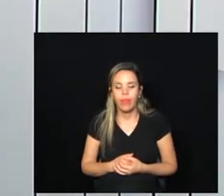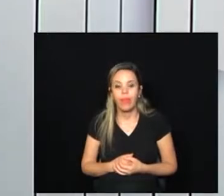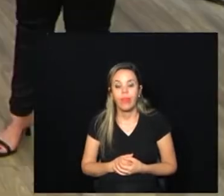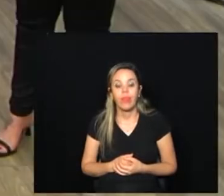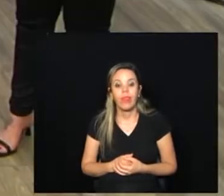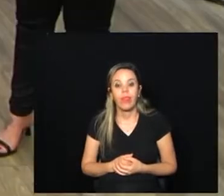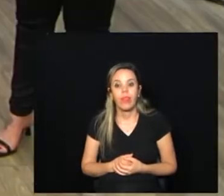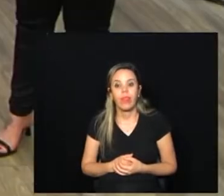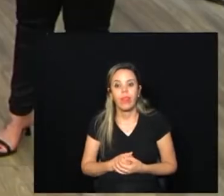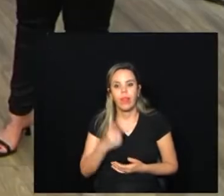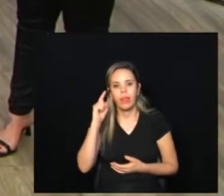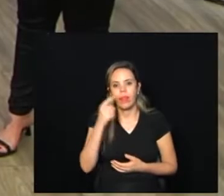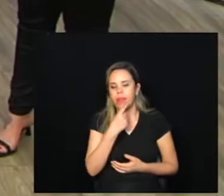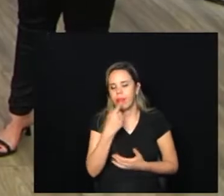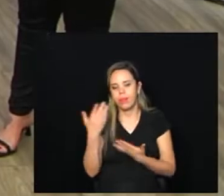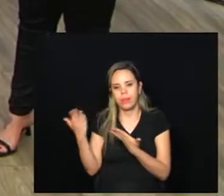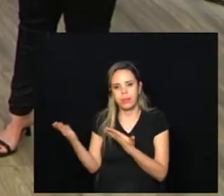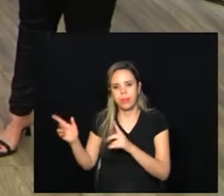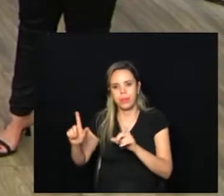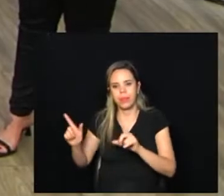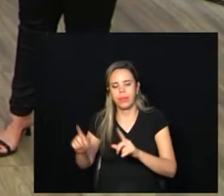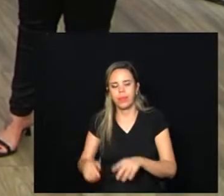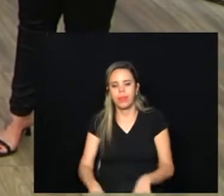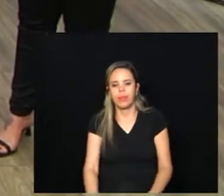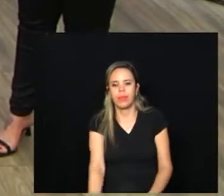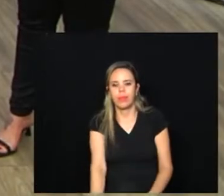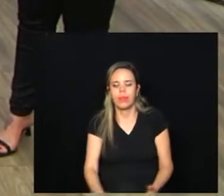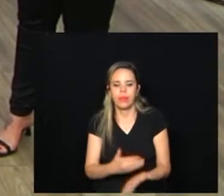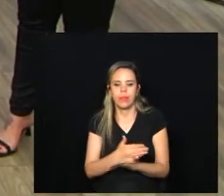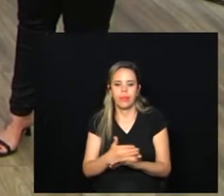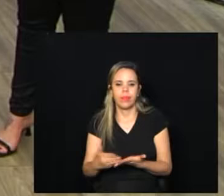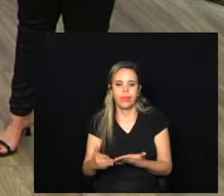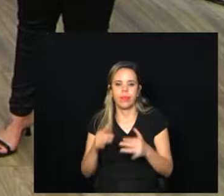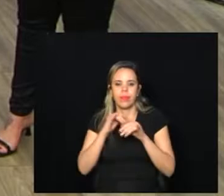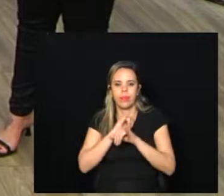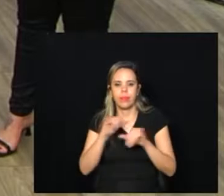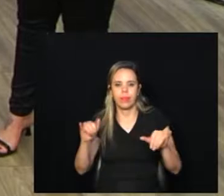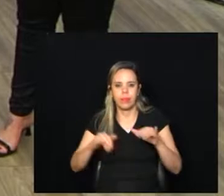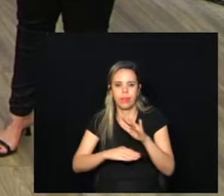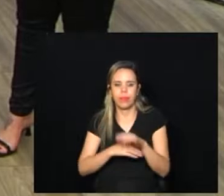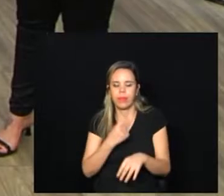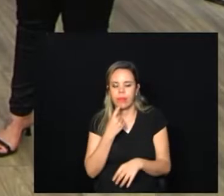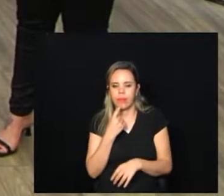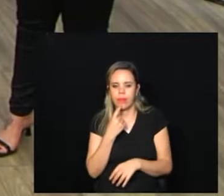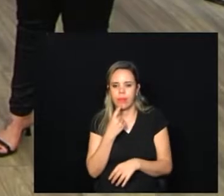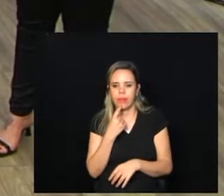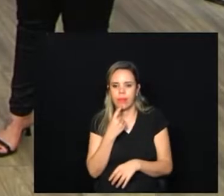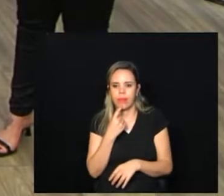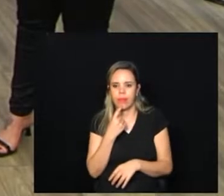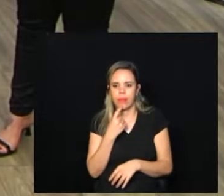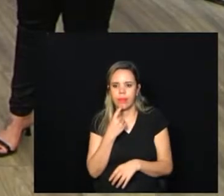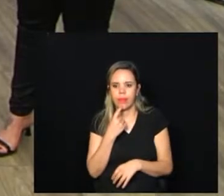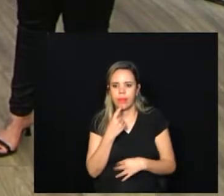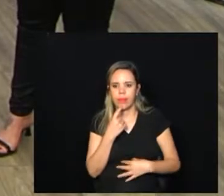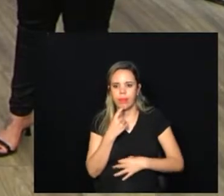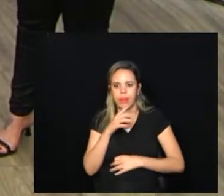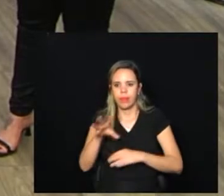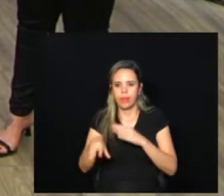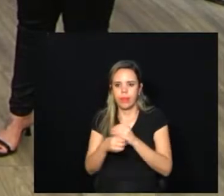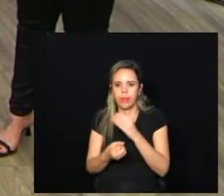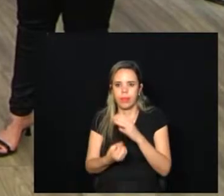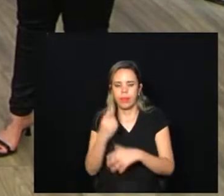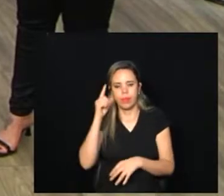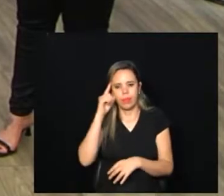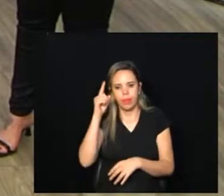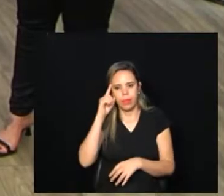97829-3776. A Mina Abreu já está aqui nos nossos estúdios e nós começamos com as notícias da metrópole de Campinas, com aquela atualização